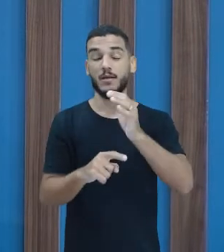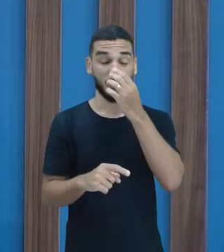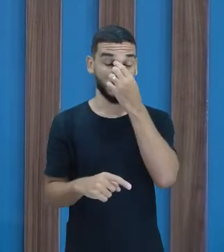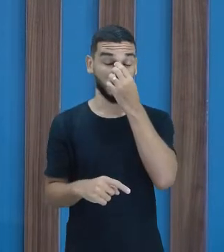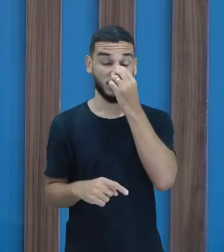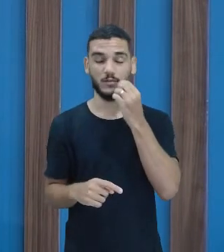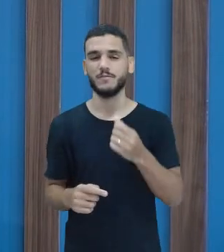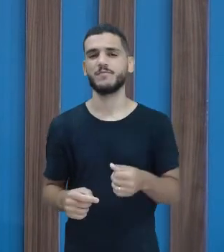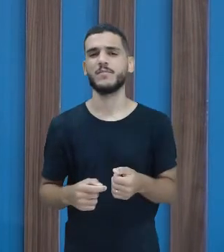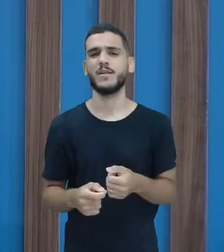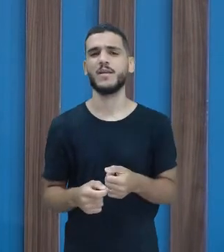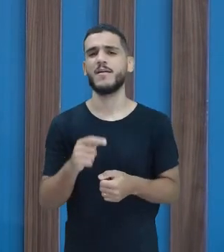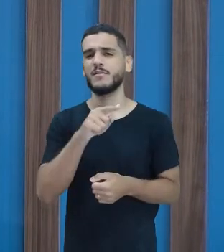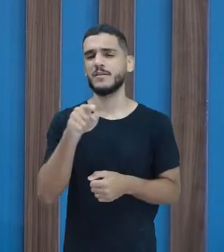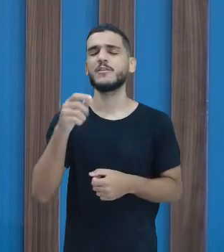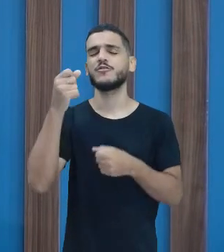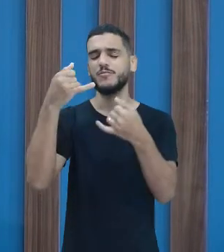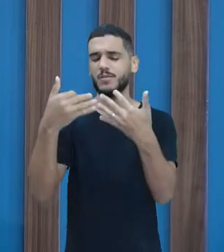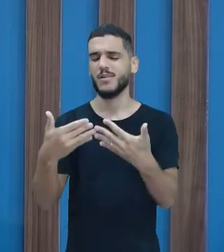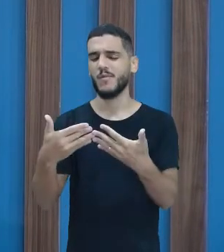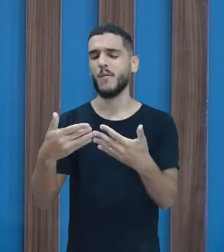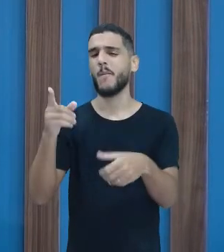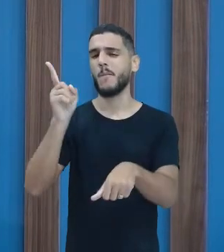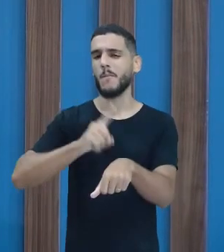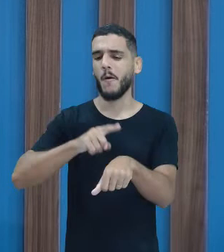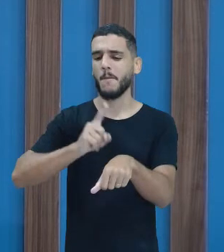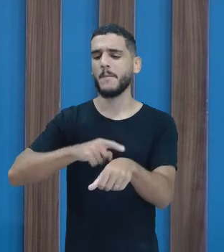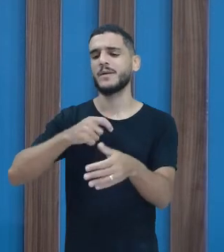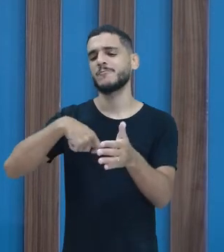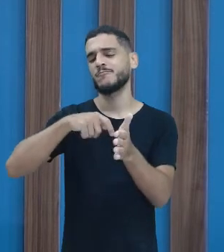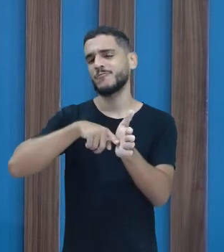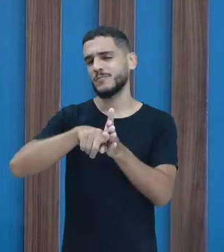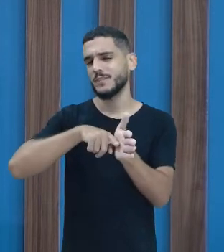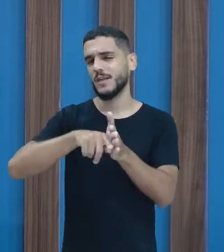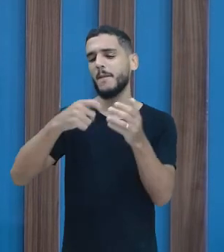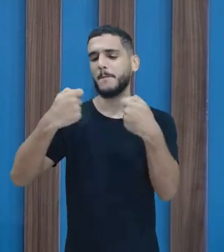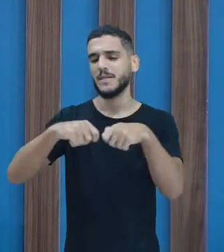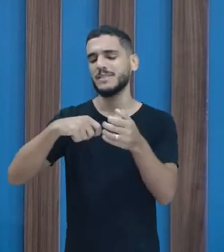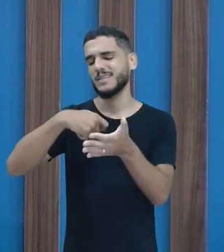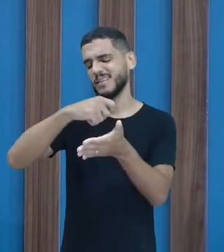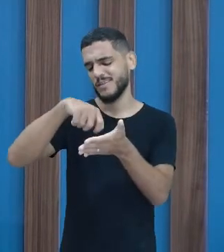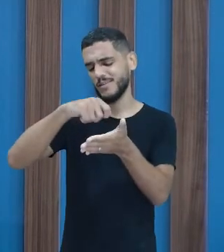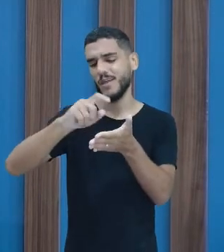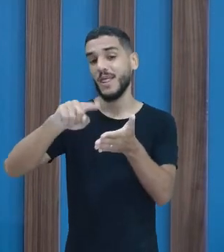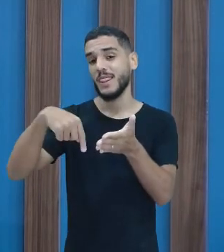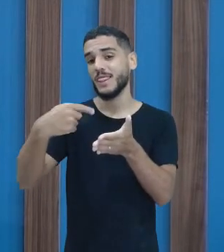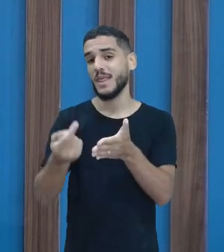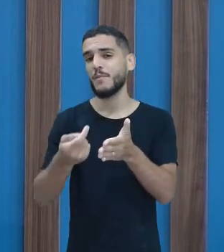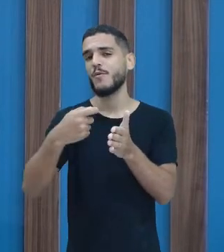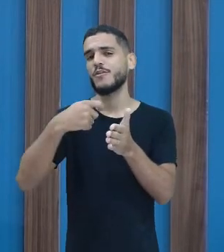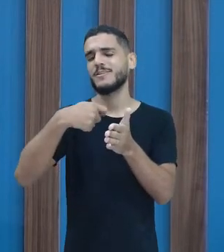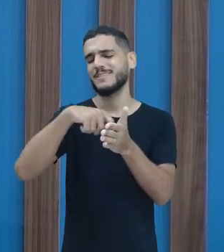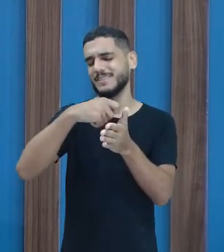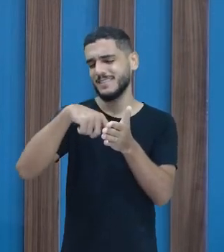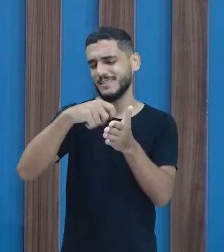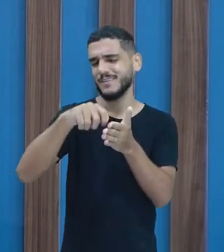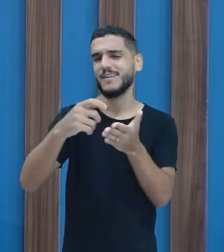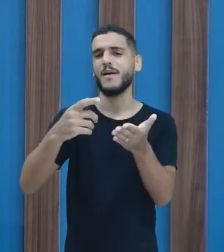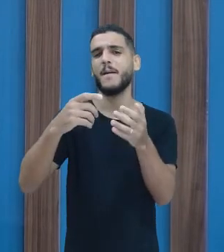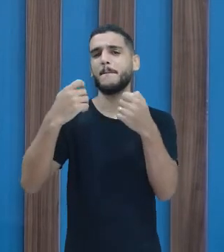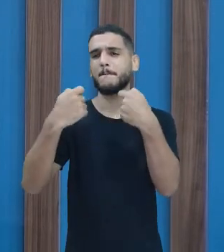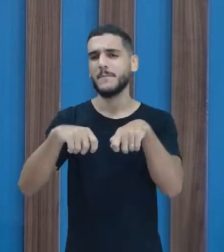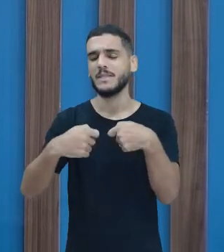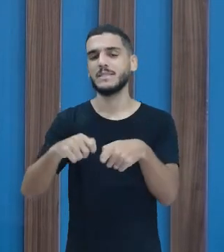falou, né? Na hora que a gente está fazendo a pesquisa, a gente precisa anotar, mas depois que a gente faz essas anotações, o quanto